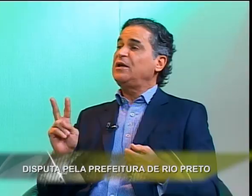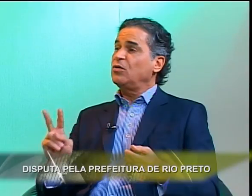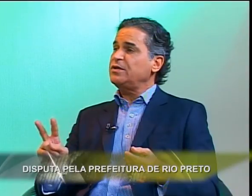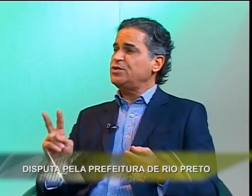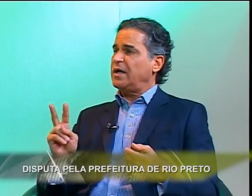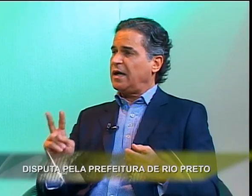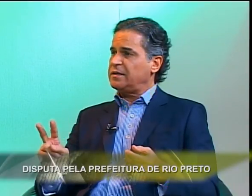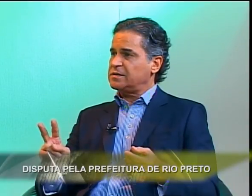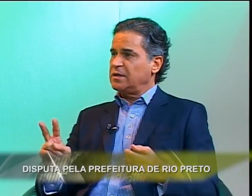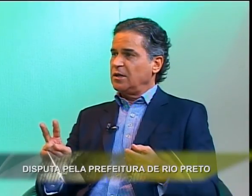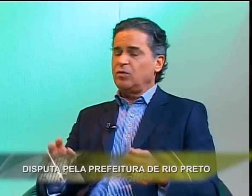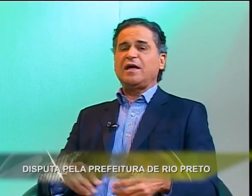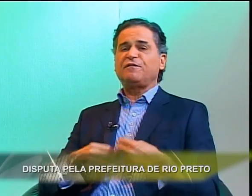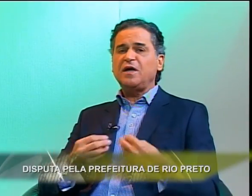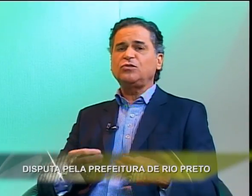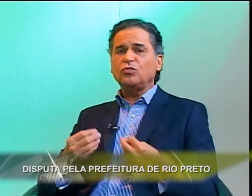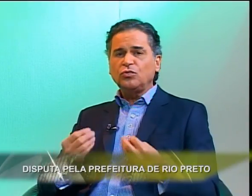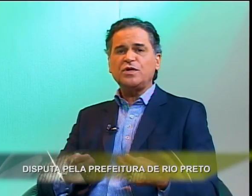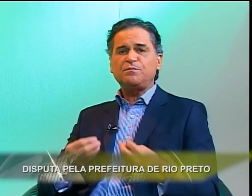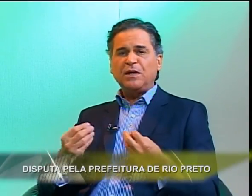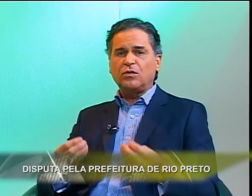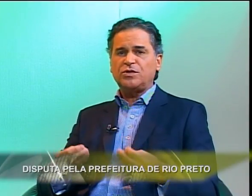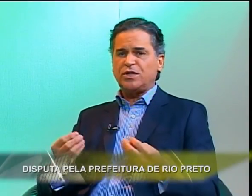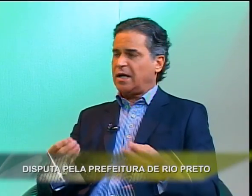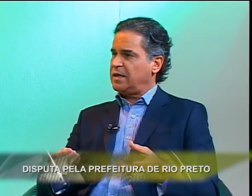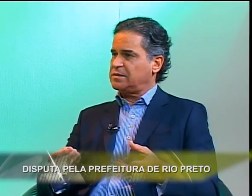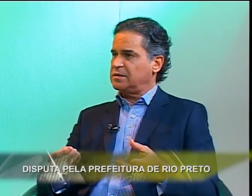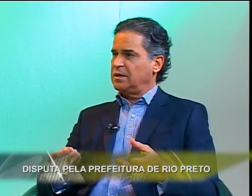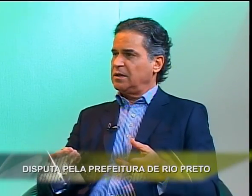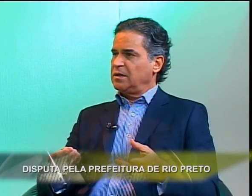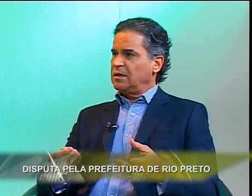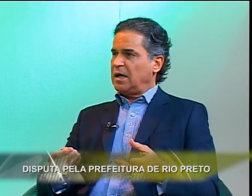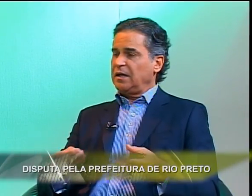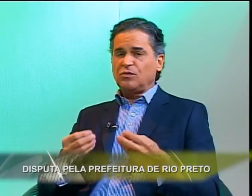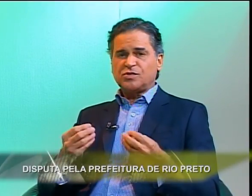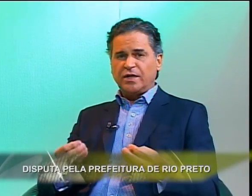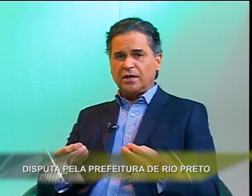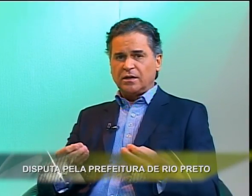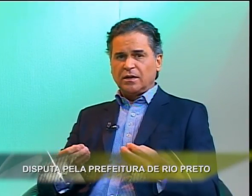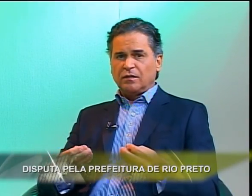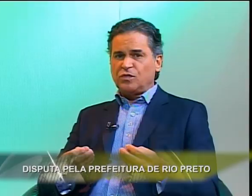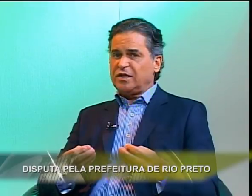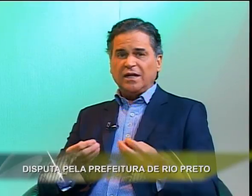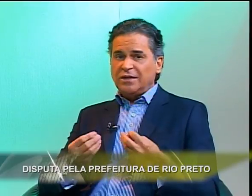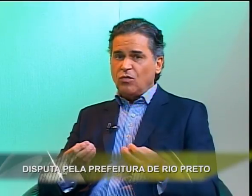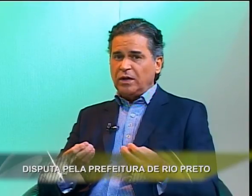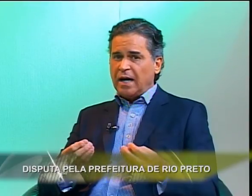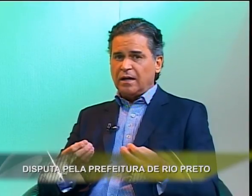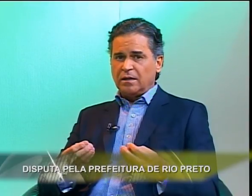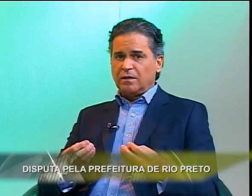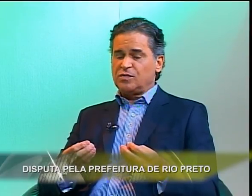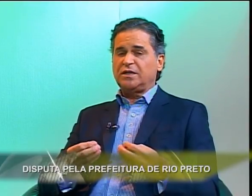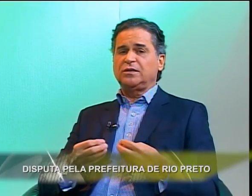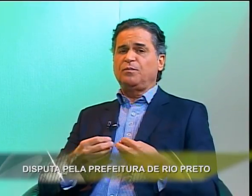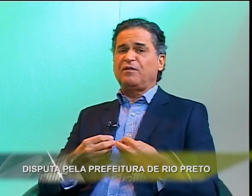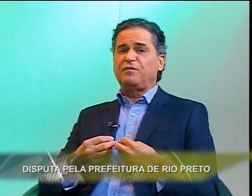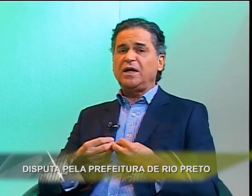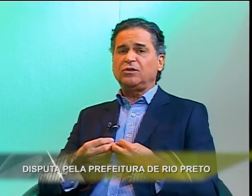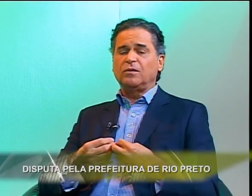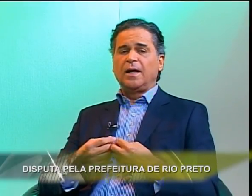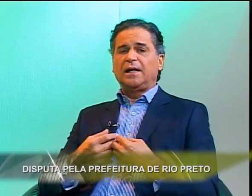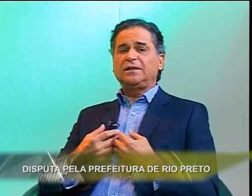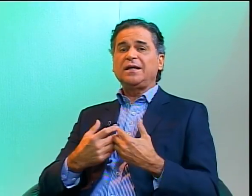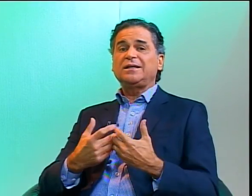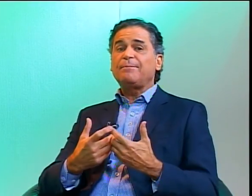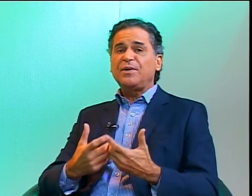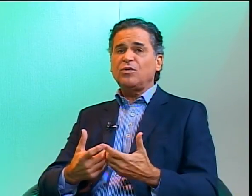2 bilhões de reais. O que é feito com 2 bilhões de reais? A não ser, você tem que ter um olhar. O